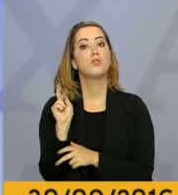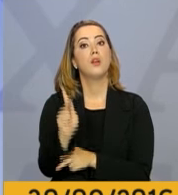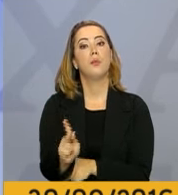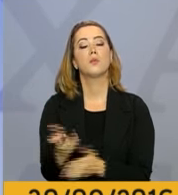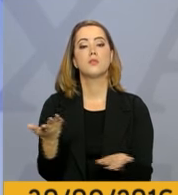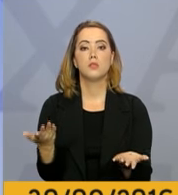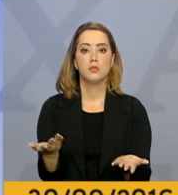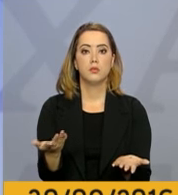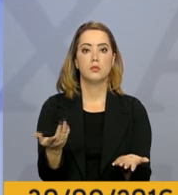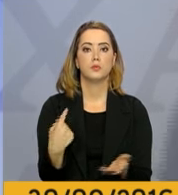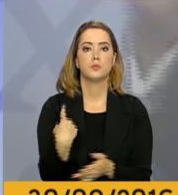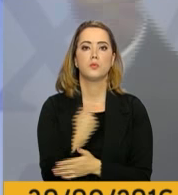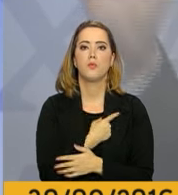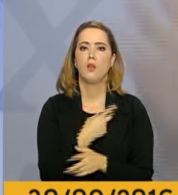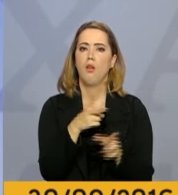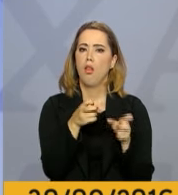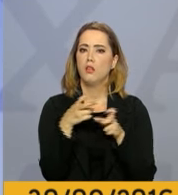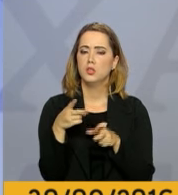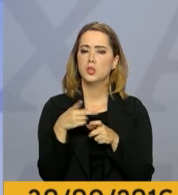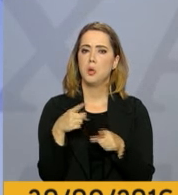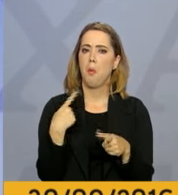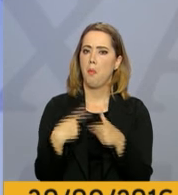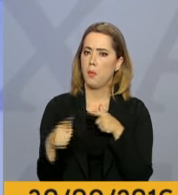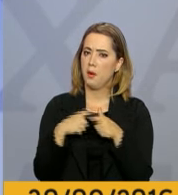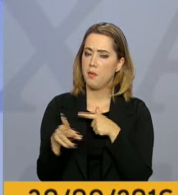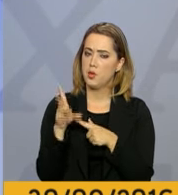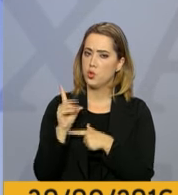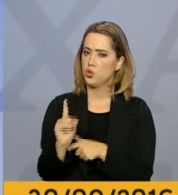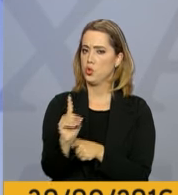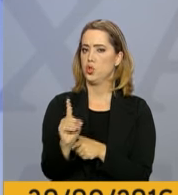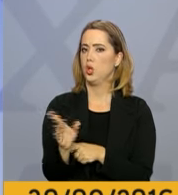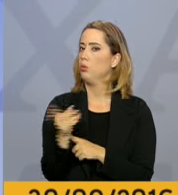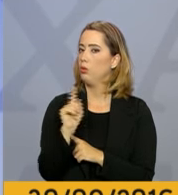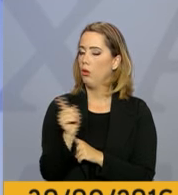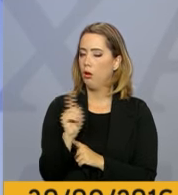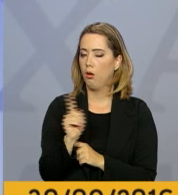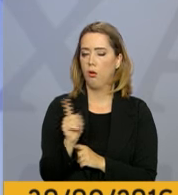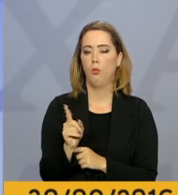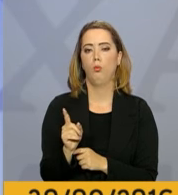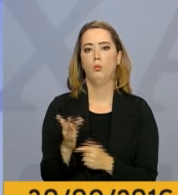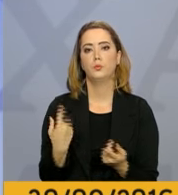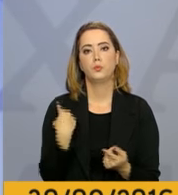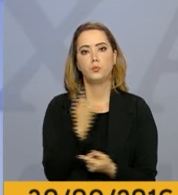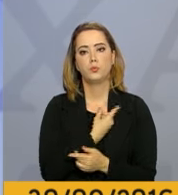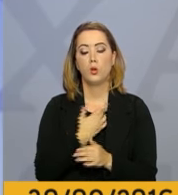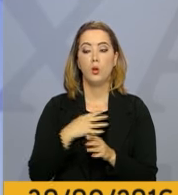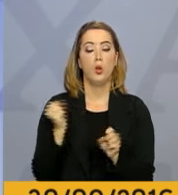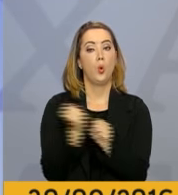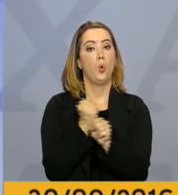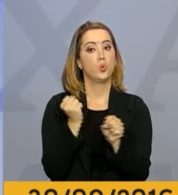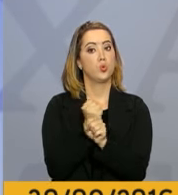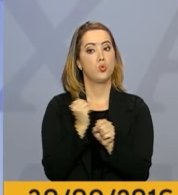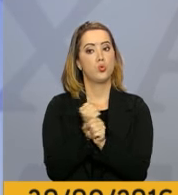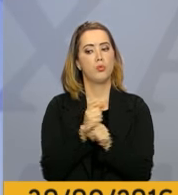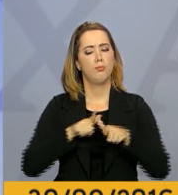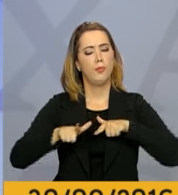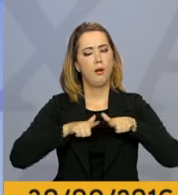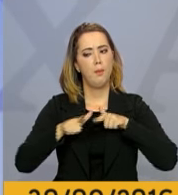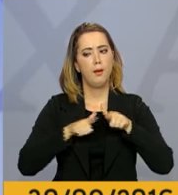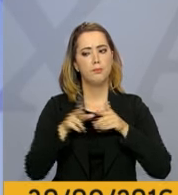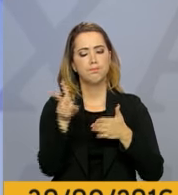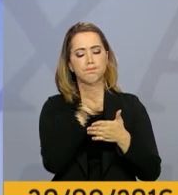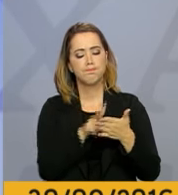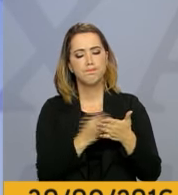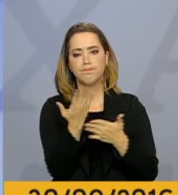seguinte, interessante, vai dizer, mas vai violar direitos adquiridos? Não vai violar direito adquirido coisa nenhuma. Nós estamos construindo uma fórmula pela qual os direitos